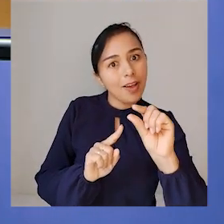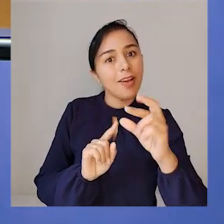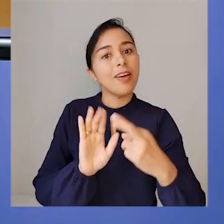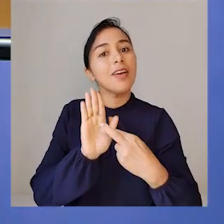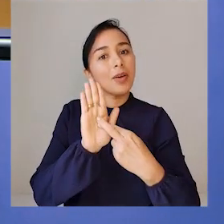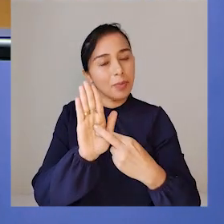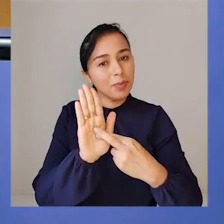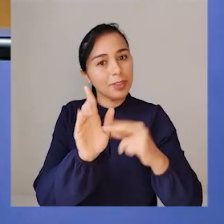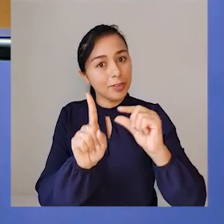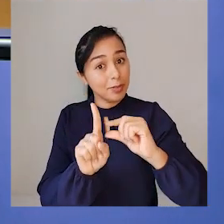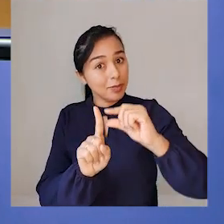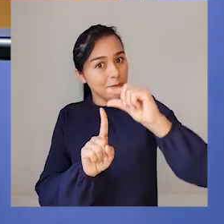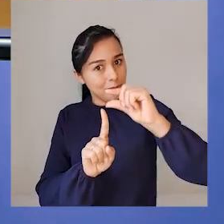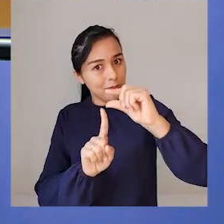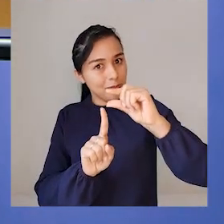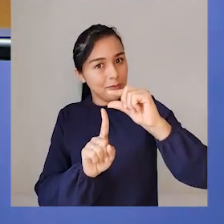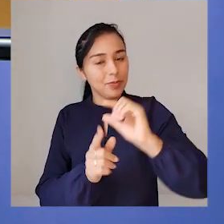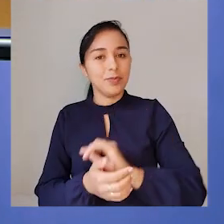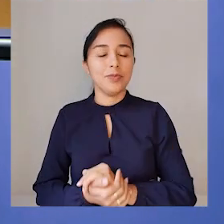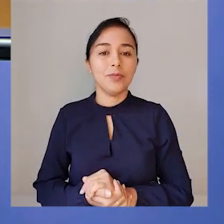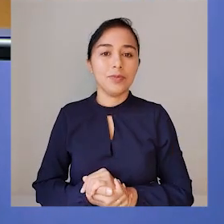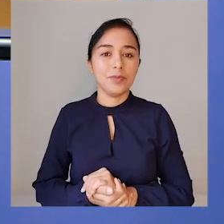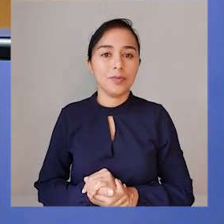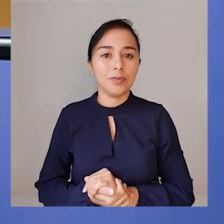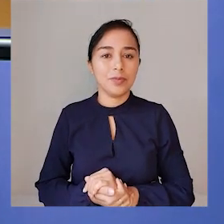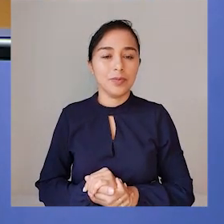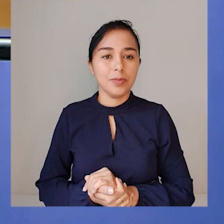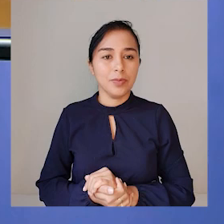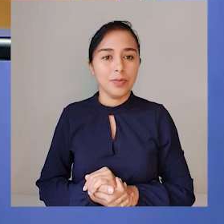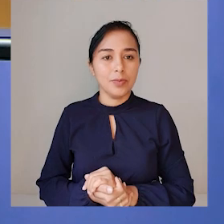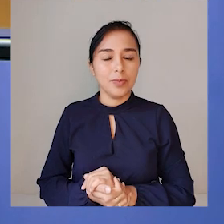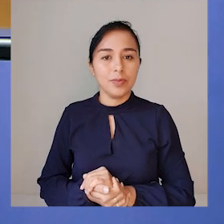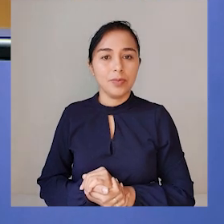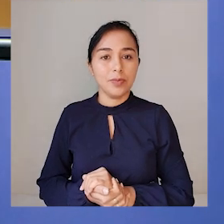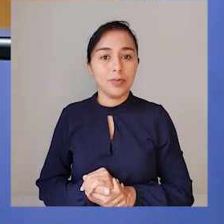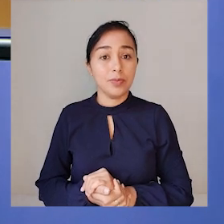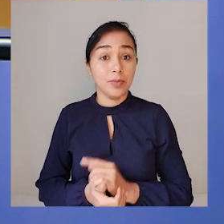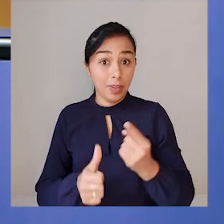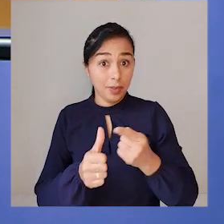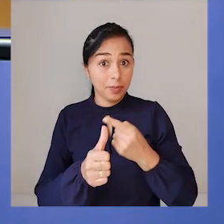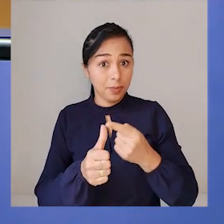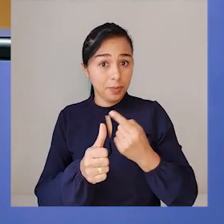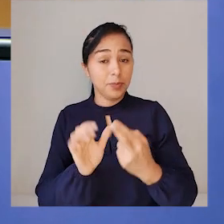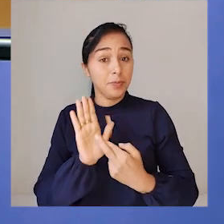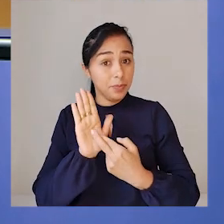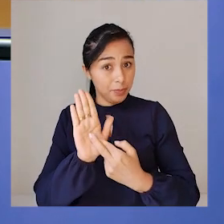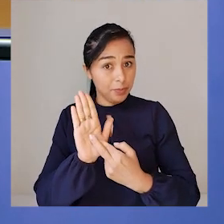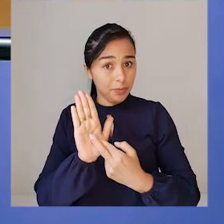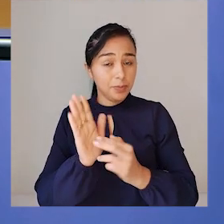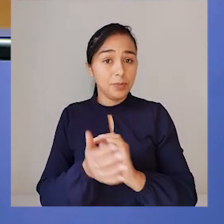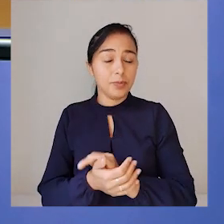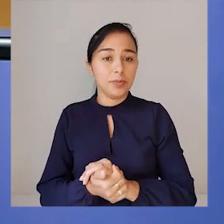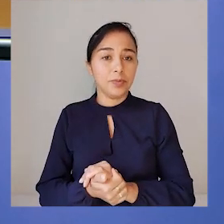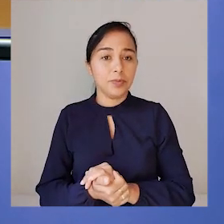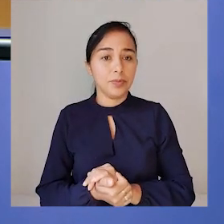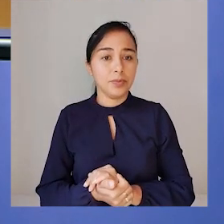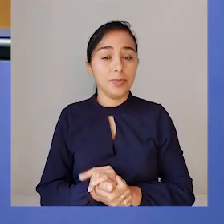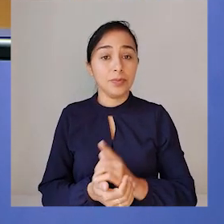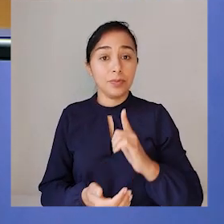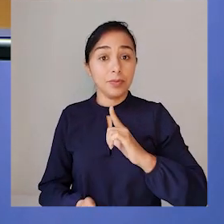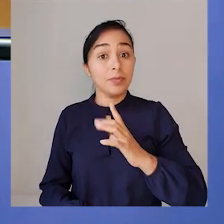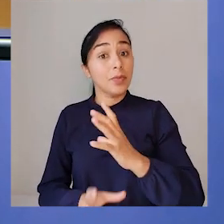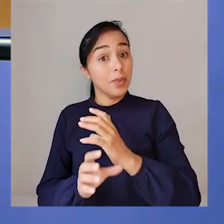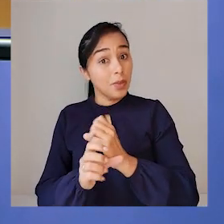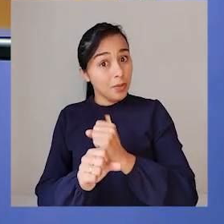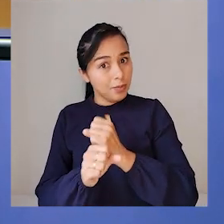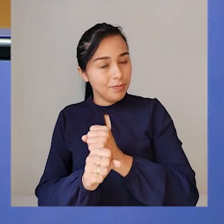a unidade. Logo, eu tenho nessa primeira representação